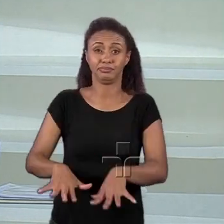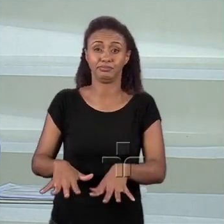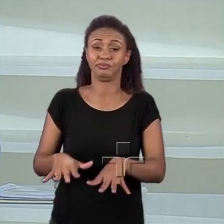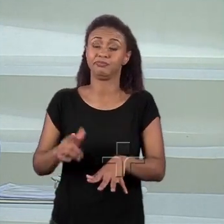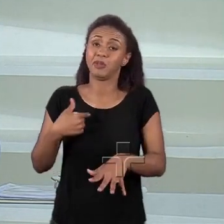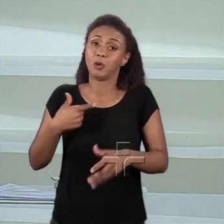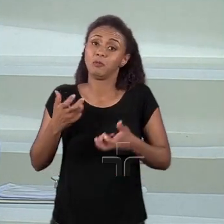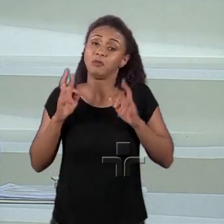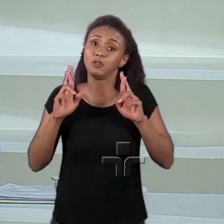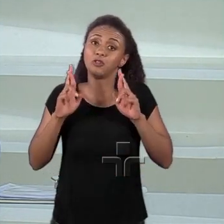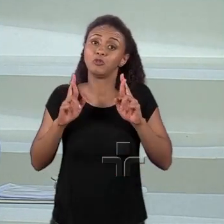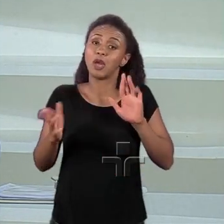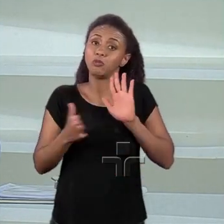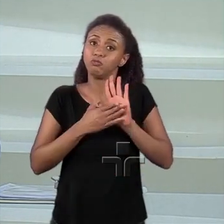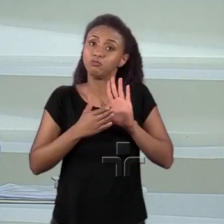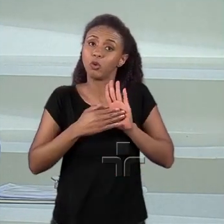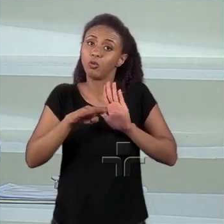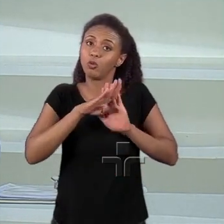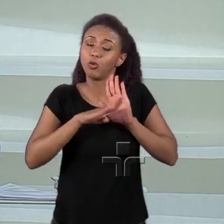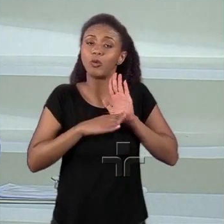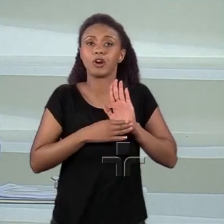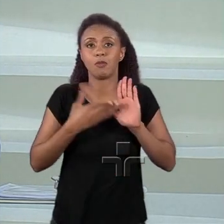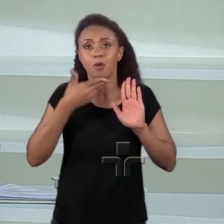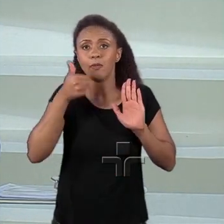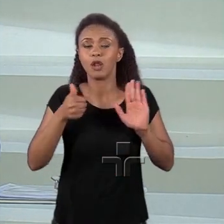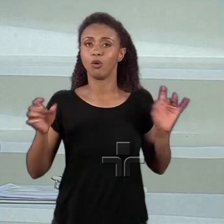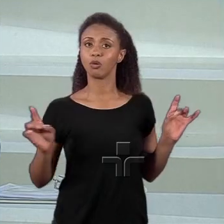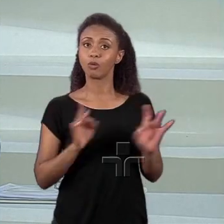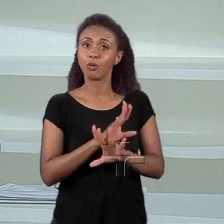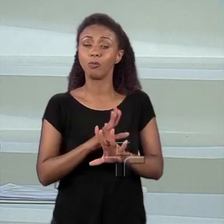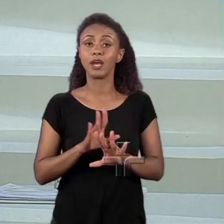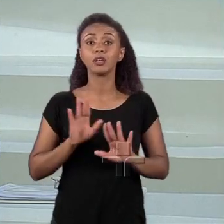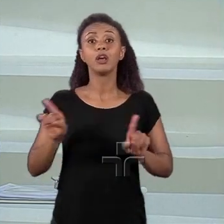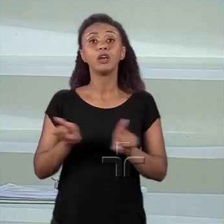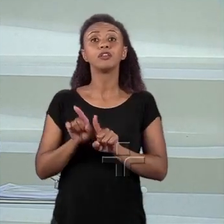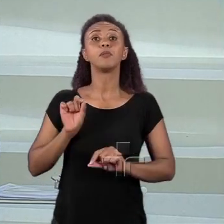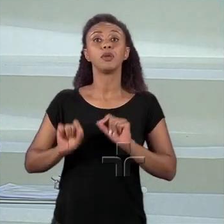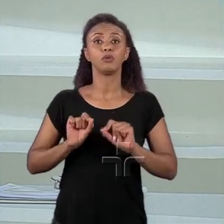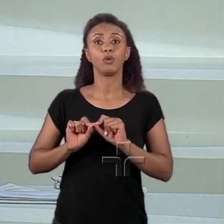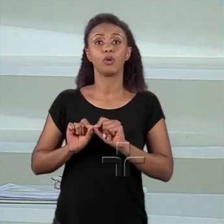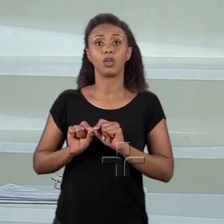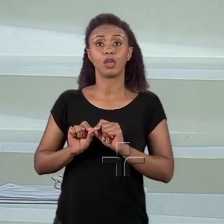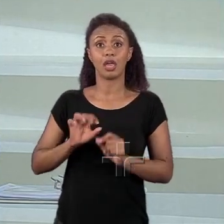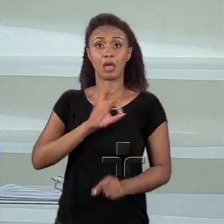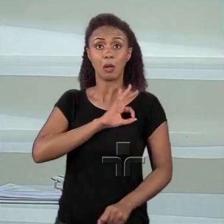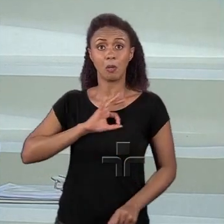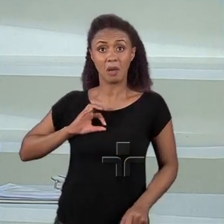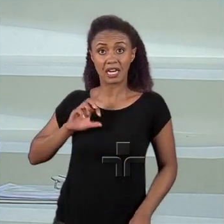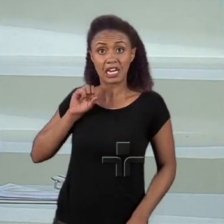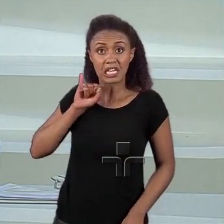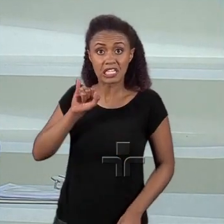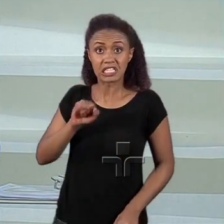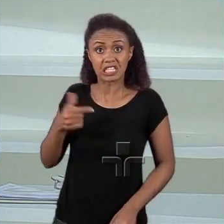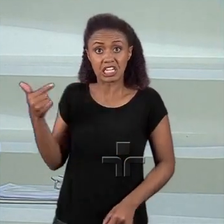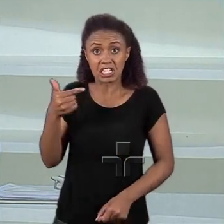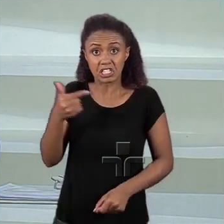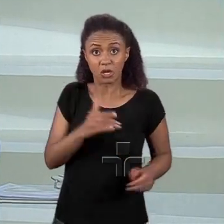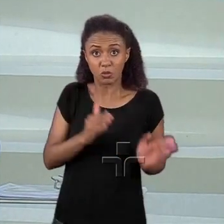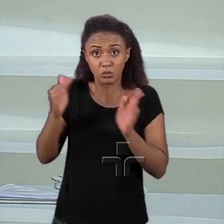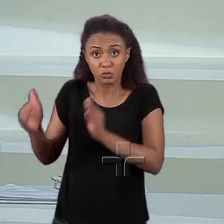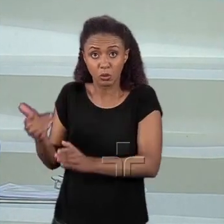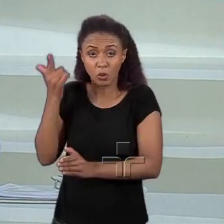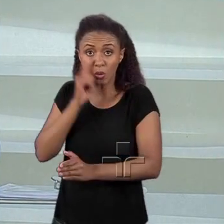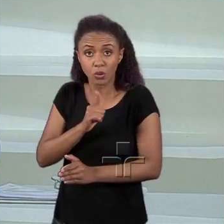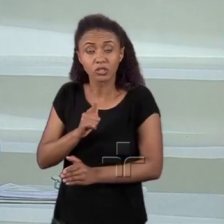equilibrado, mais racional. E também é a candidatura que, se chegar ao segundo turno, tem mais condições